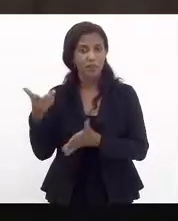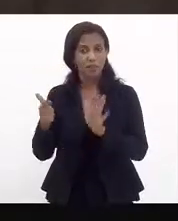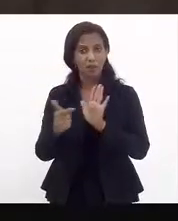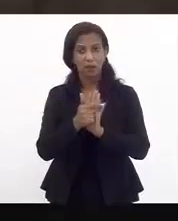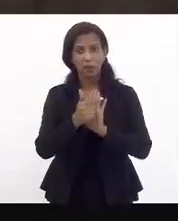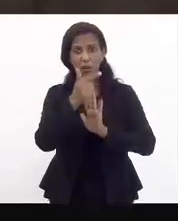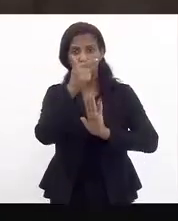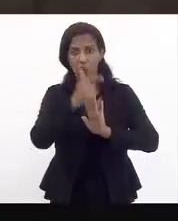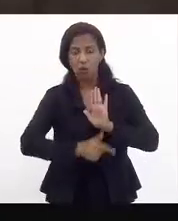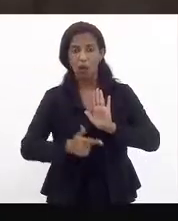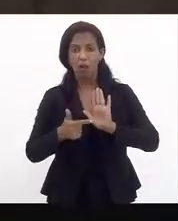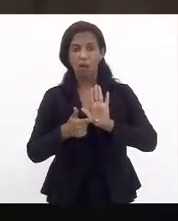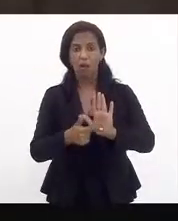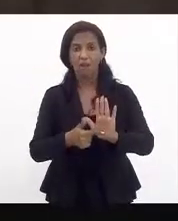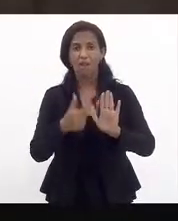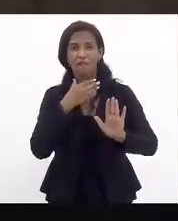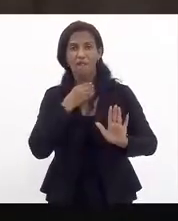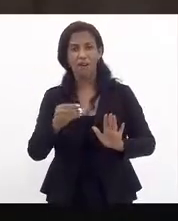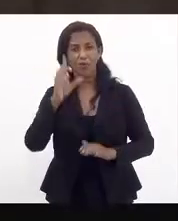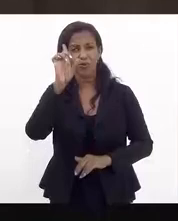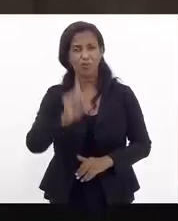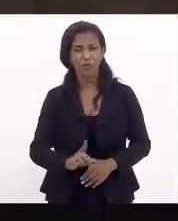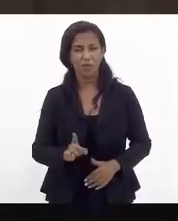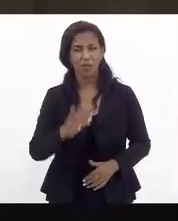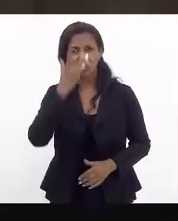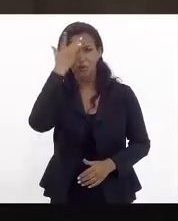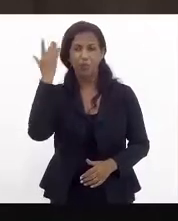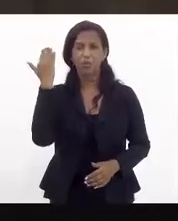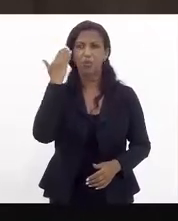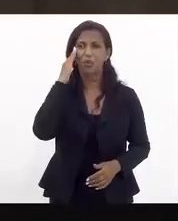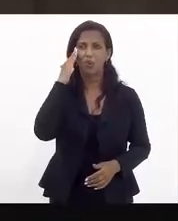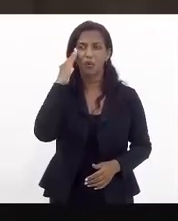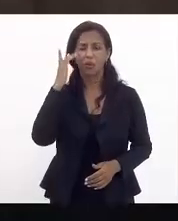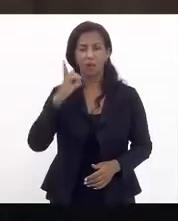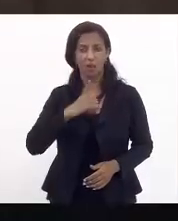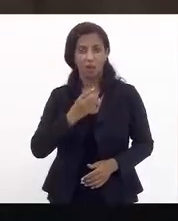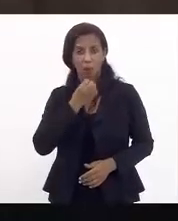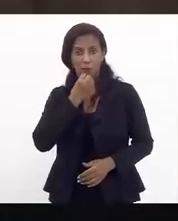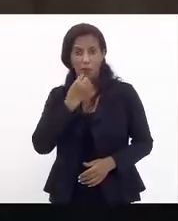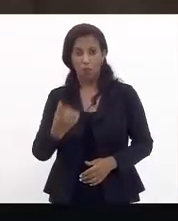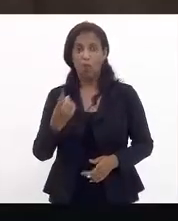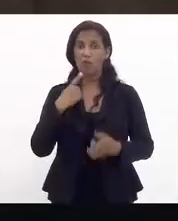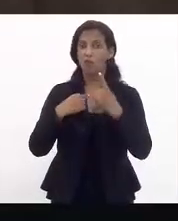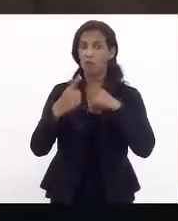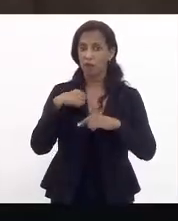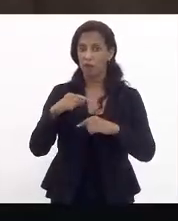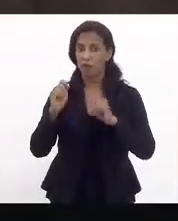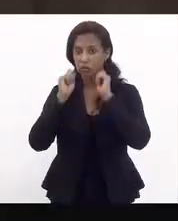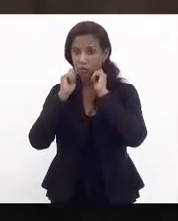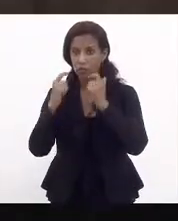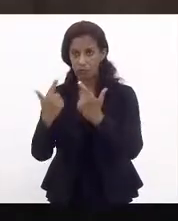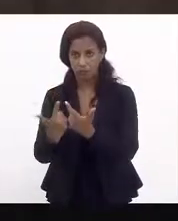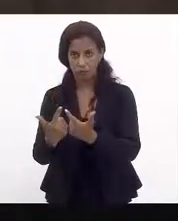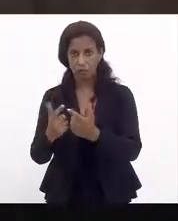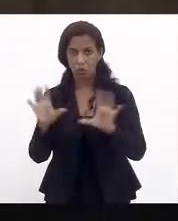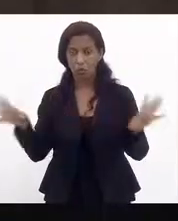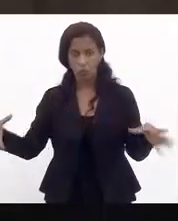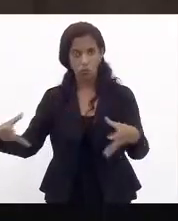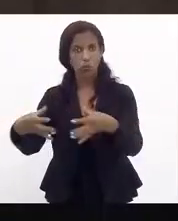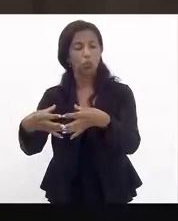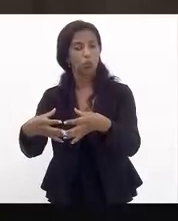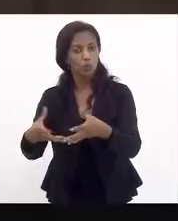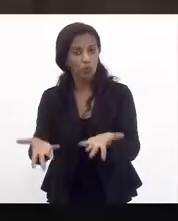traz uma perspectiva de falsa direito porque as pessoas entendem que há uma boa vontade da casa é né do